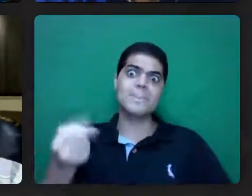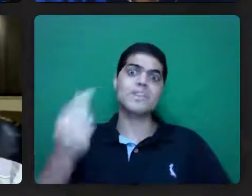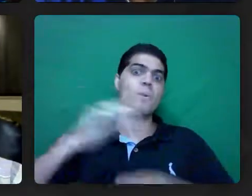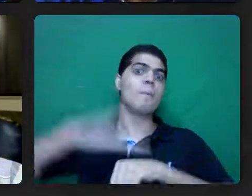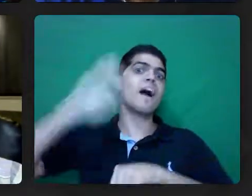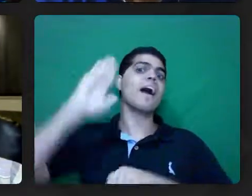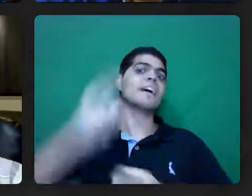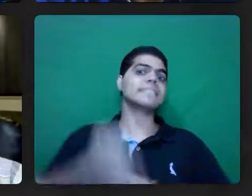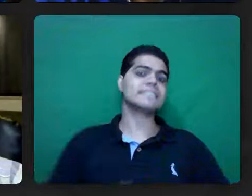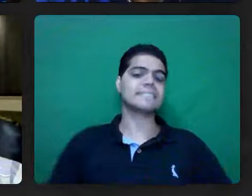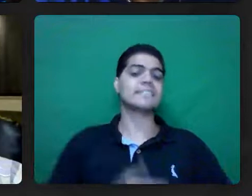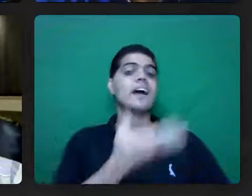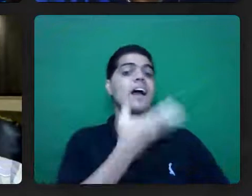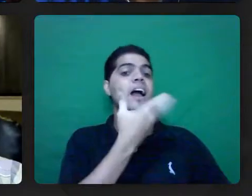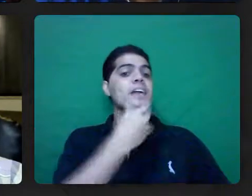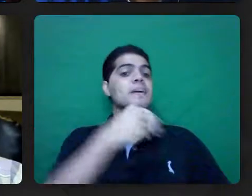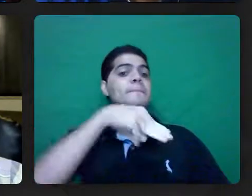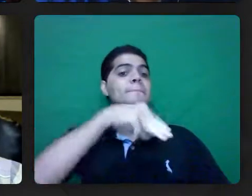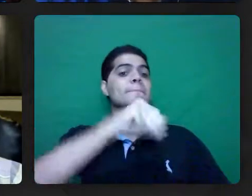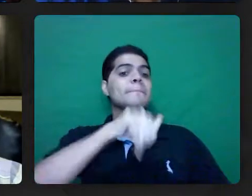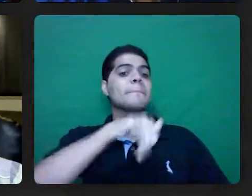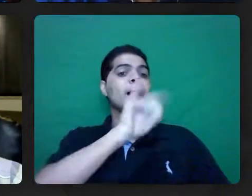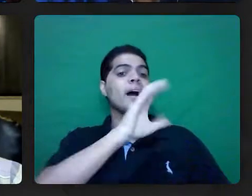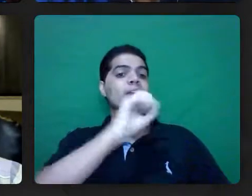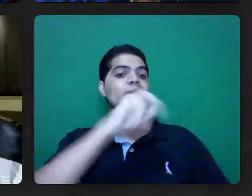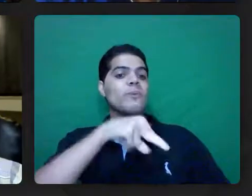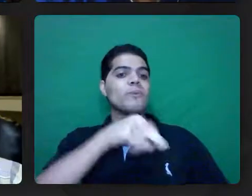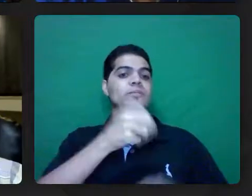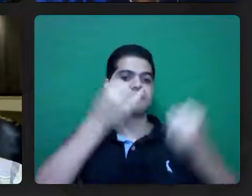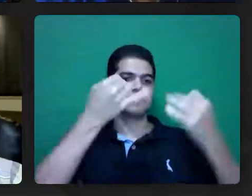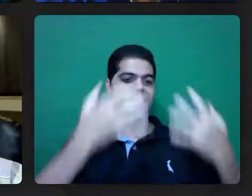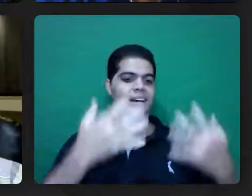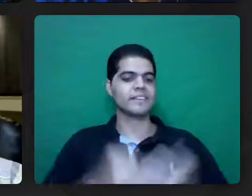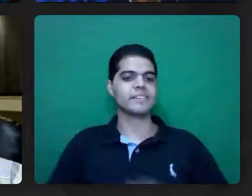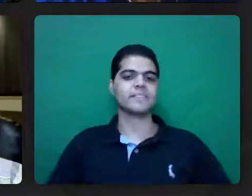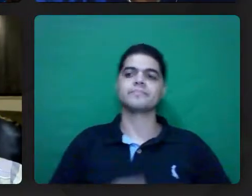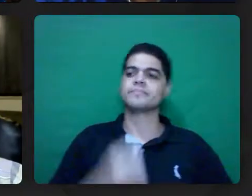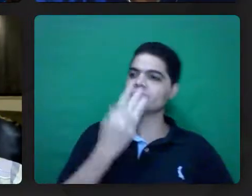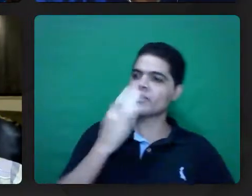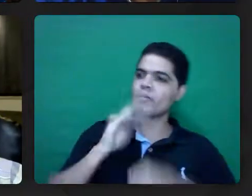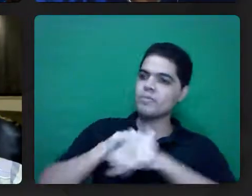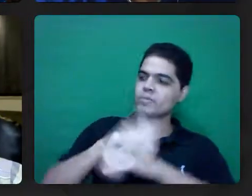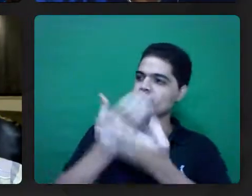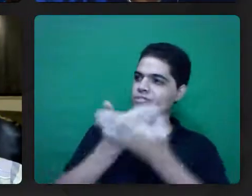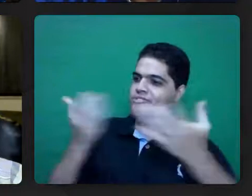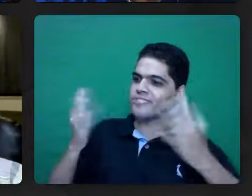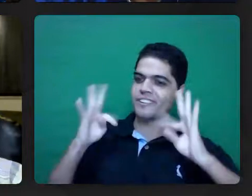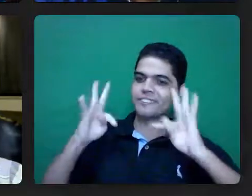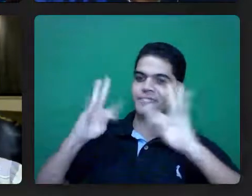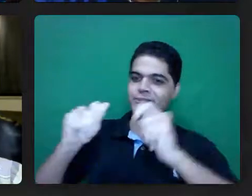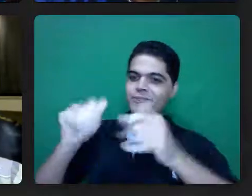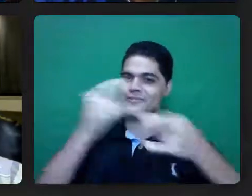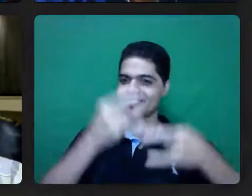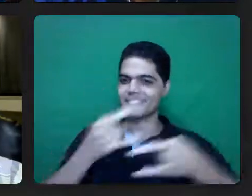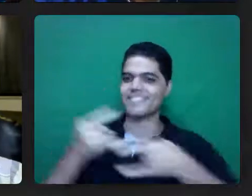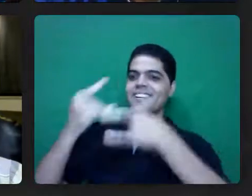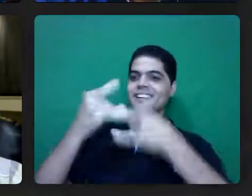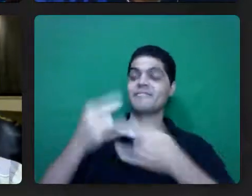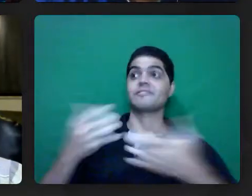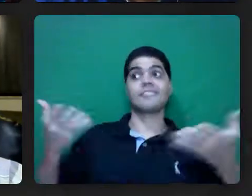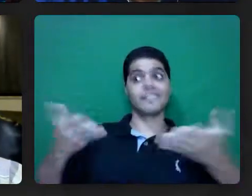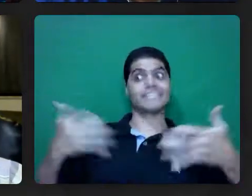diz aí, como é que está a empolgação na tua região? Boa noite, Ana. Boa noite, participantes dessa live. A empolgação aqui